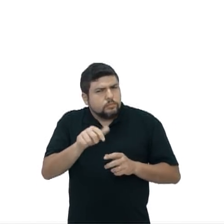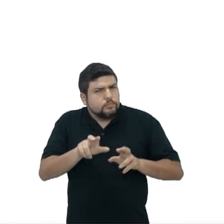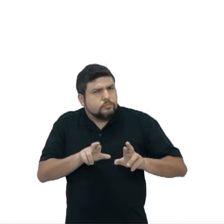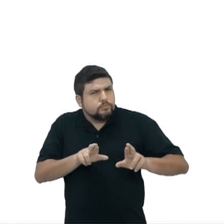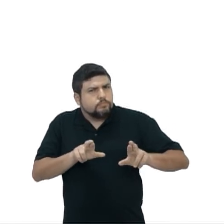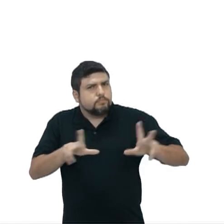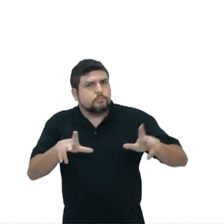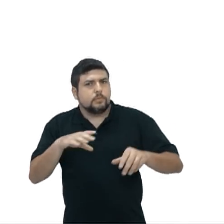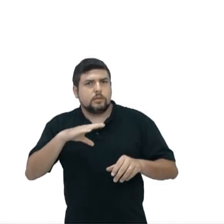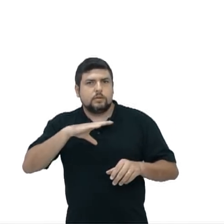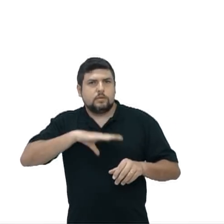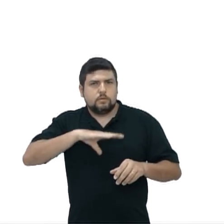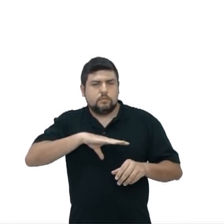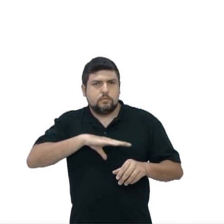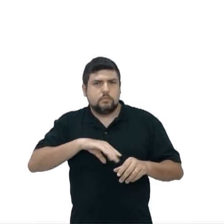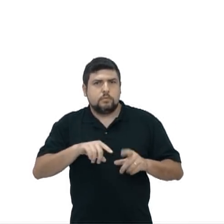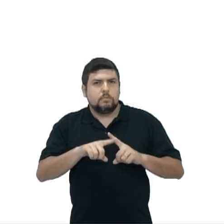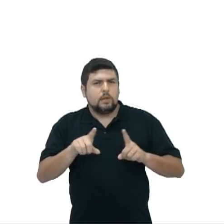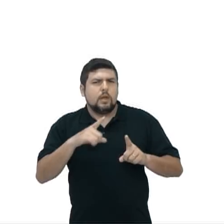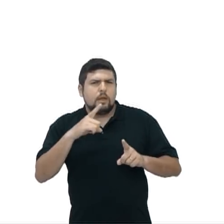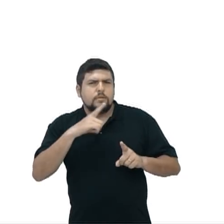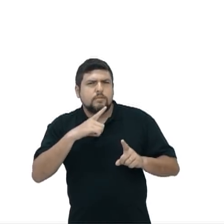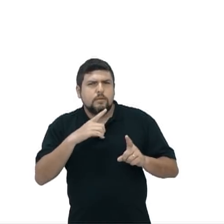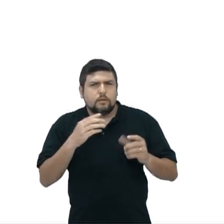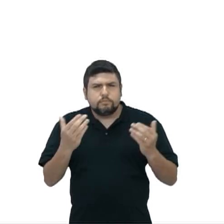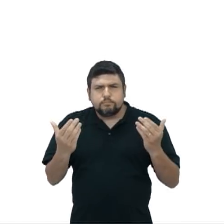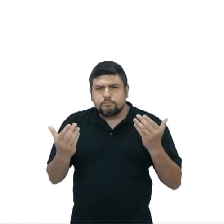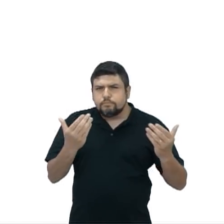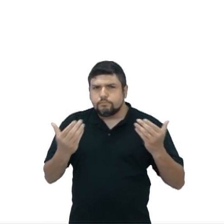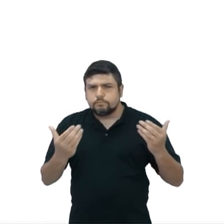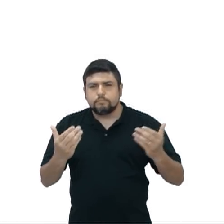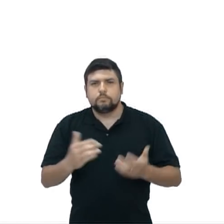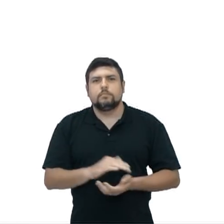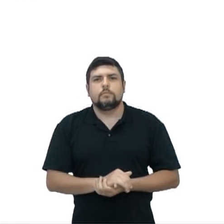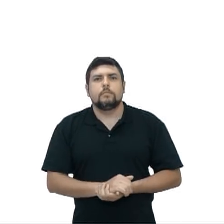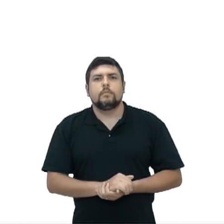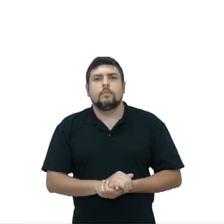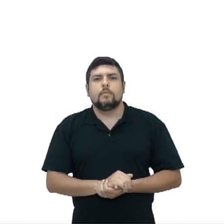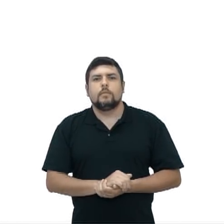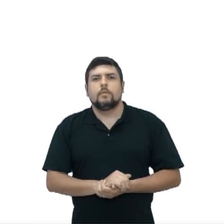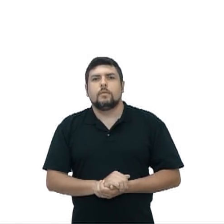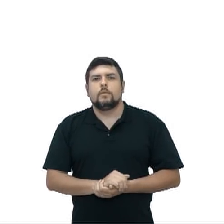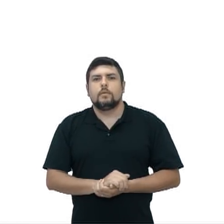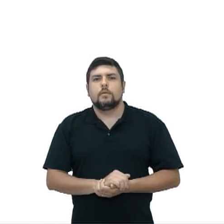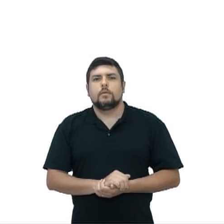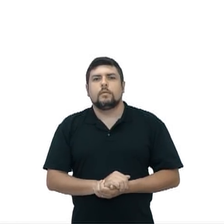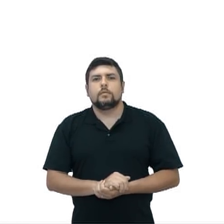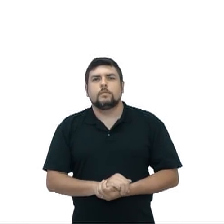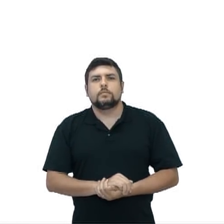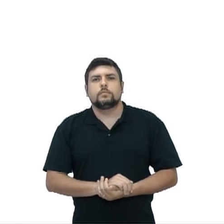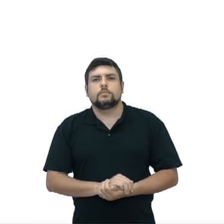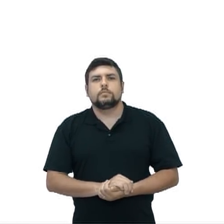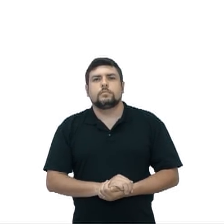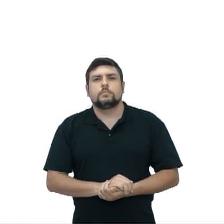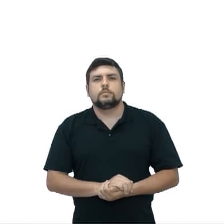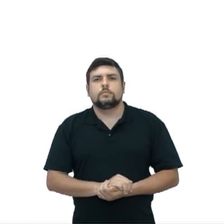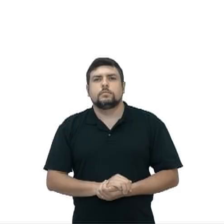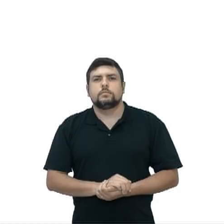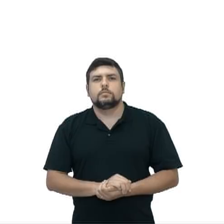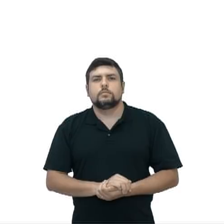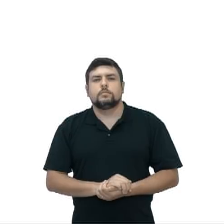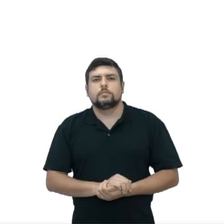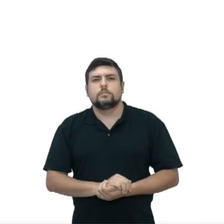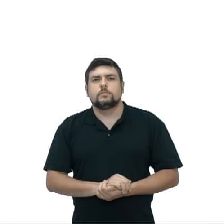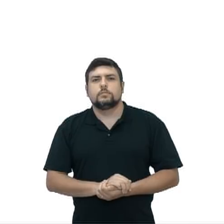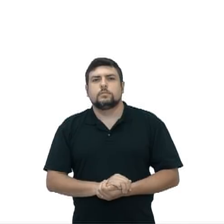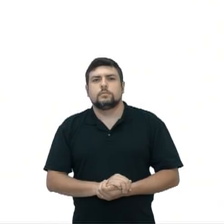de possuírem um provérbio equivalente. Então, dá uma olhadinha nesse daqui, ó. The pen is mightier than the sword.